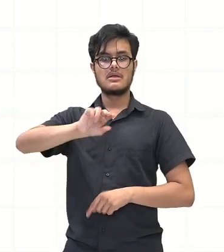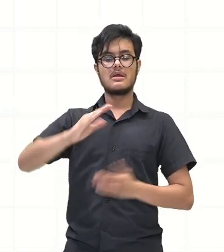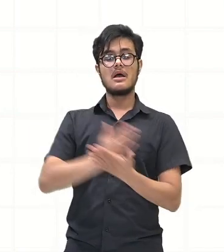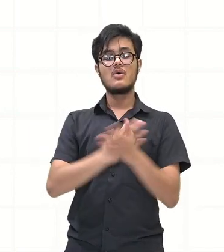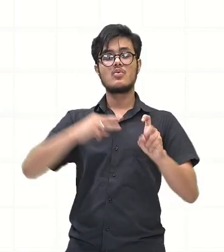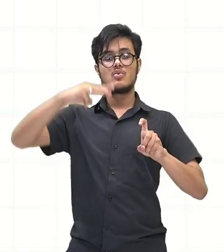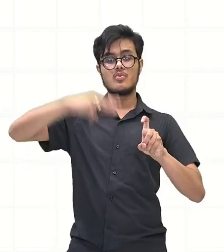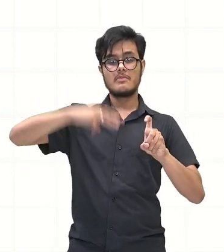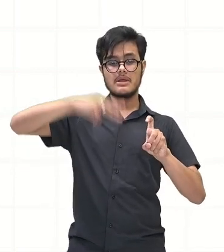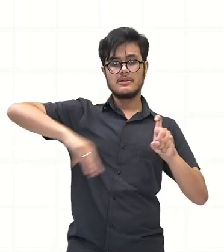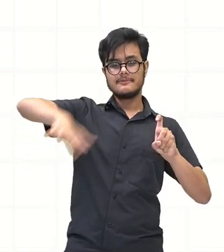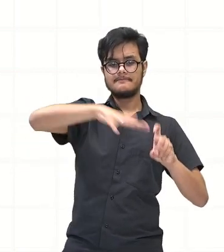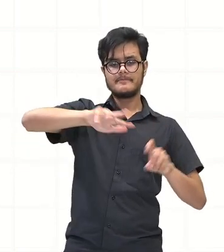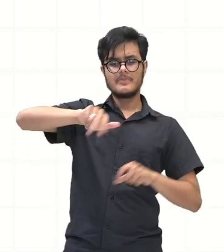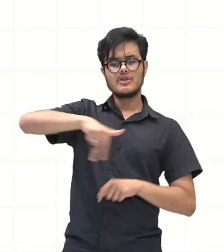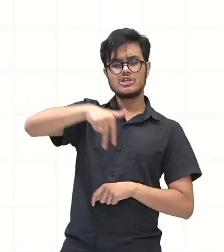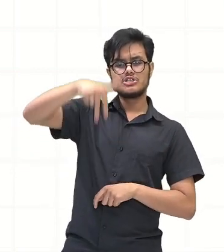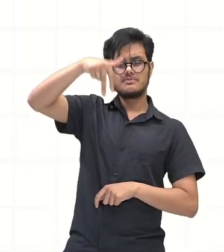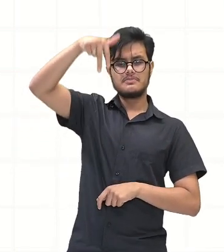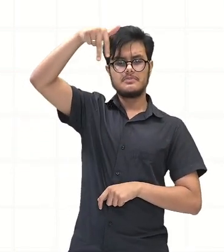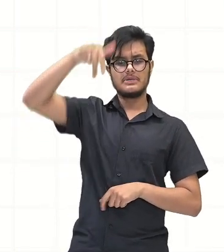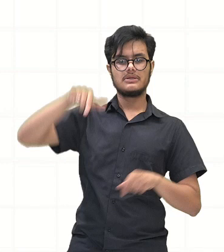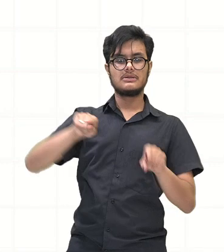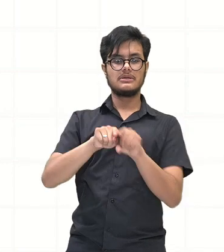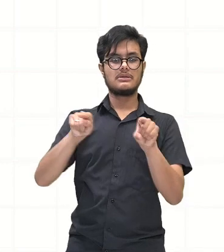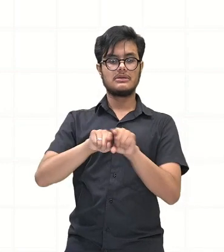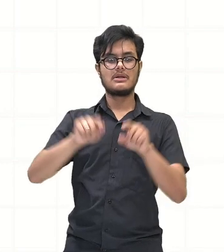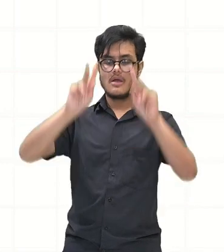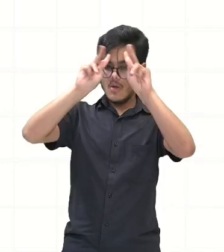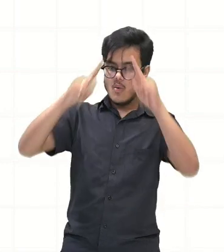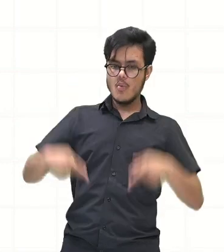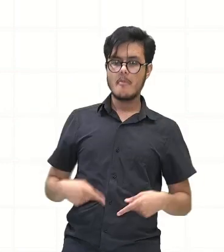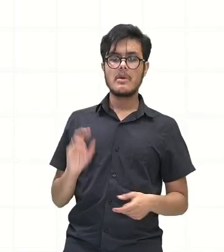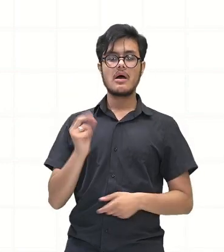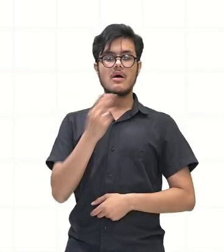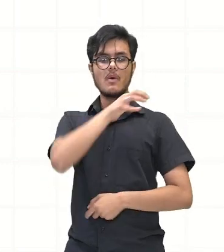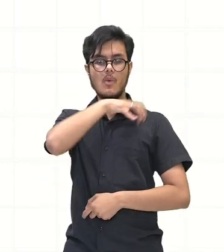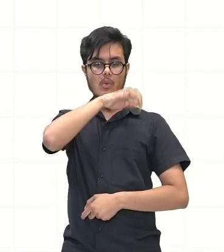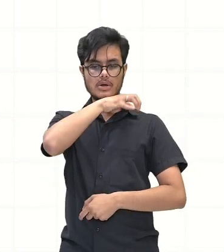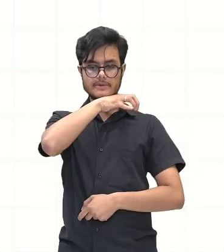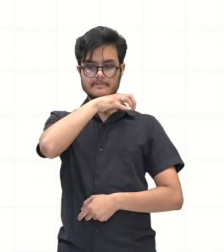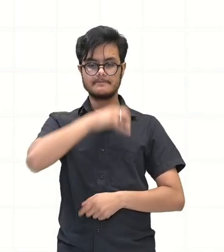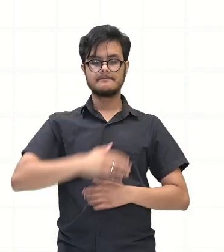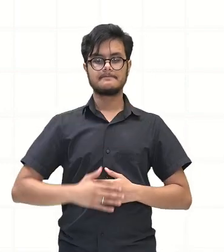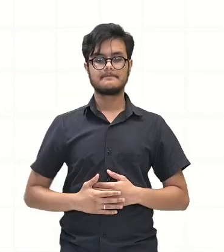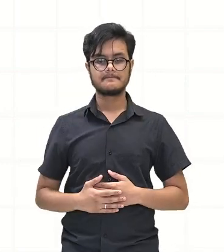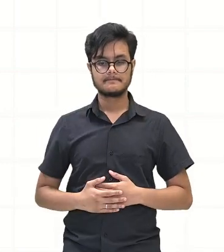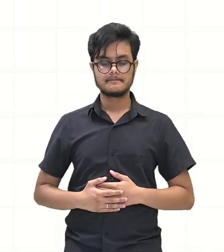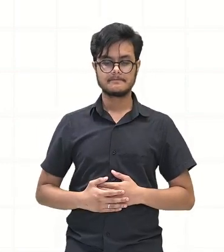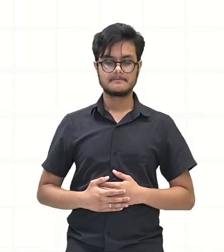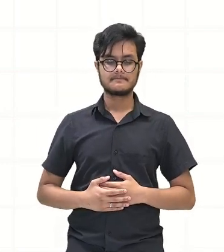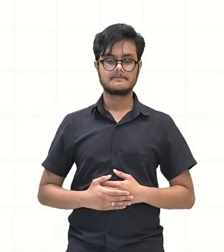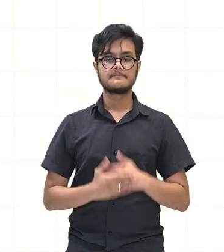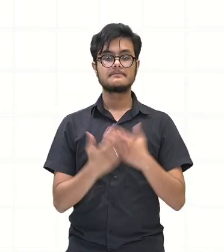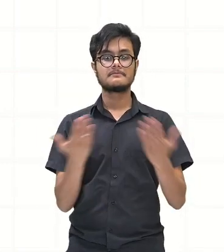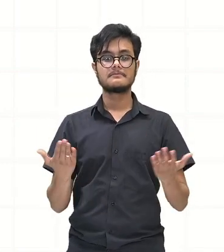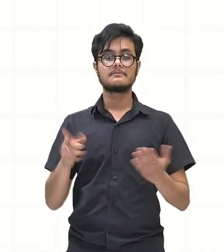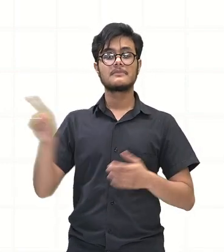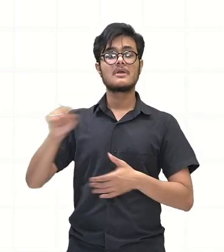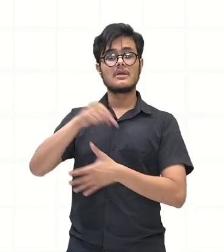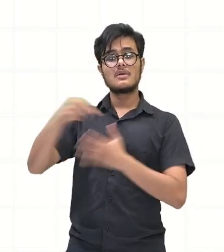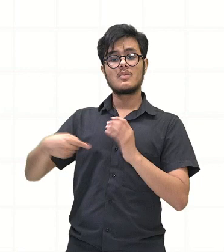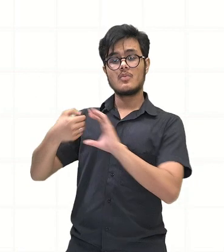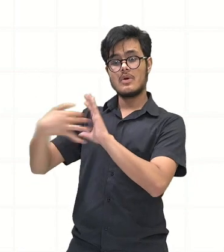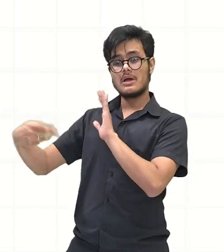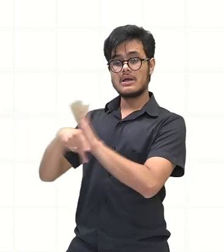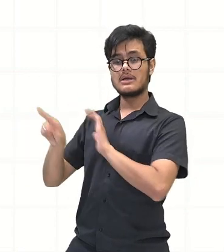em mitos sobre seres espirituais que poderiam ter forma humana ou animal. Então, essas